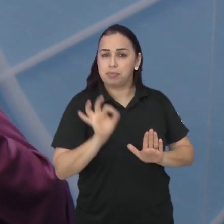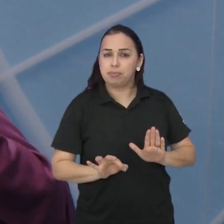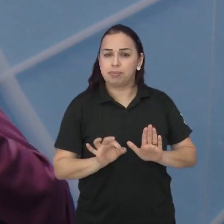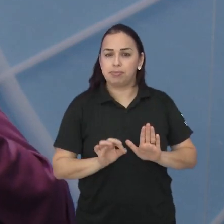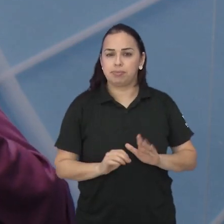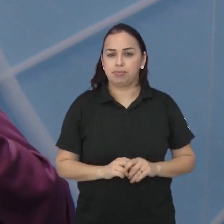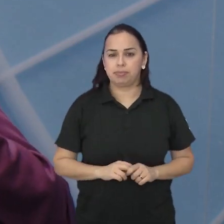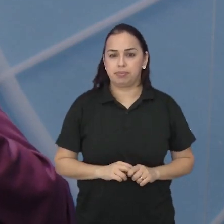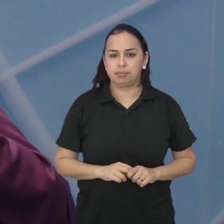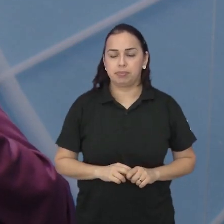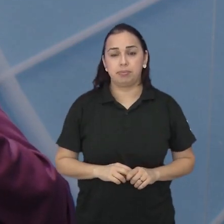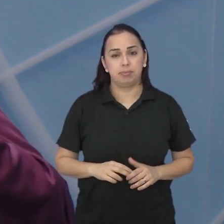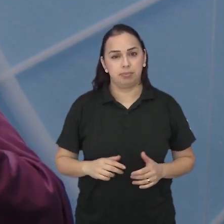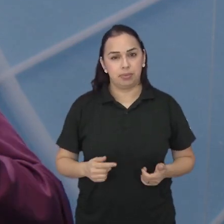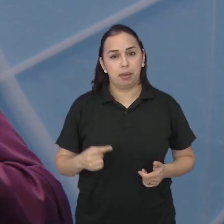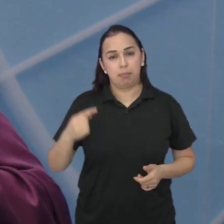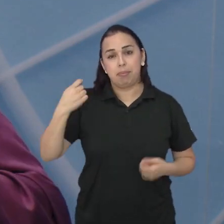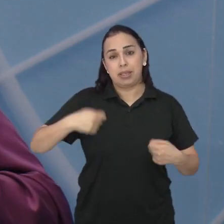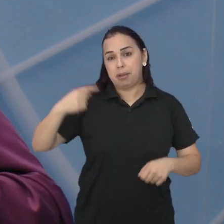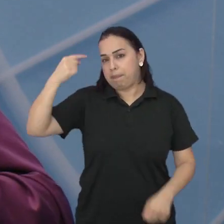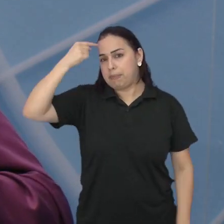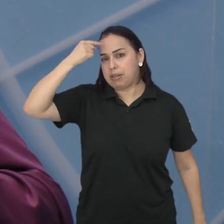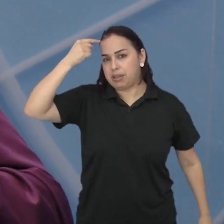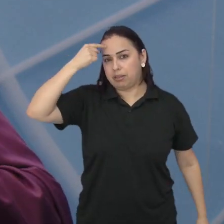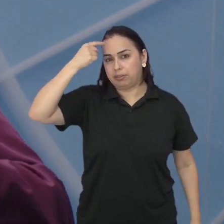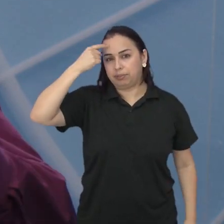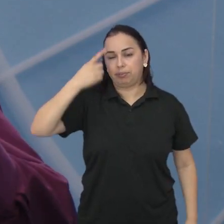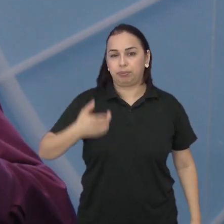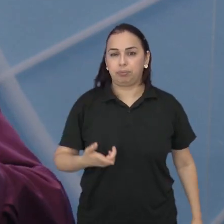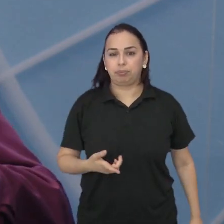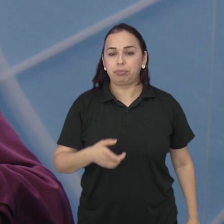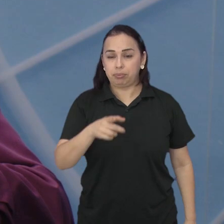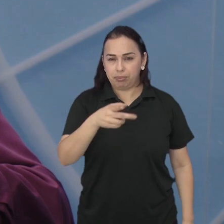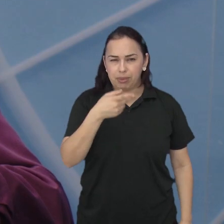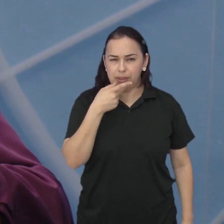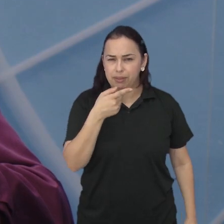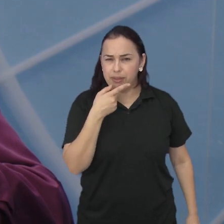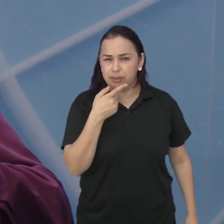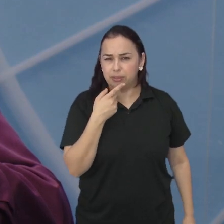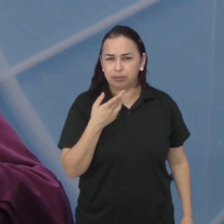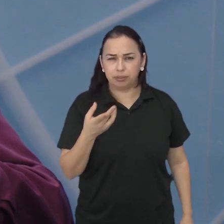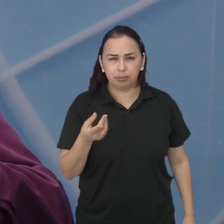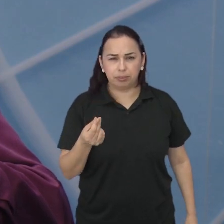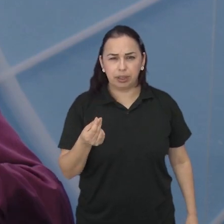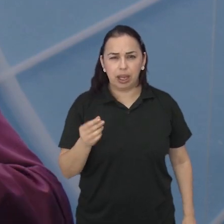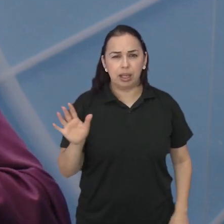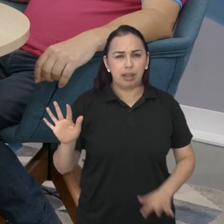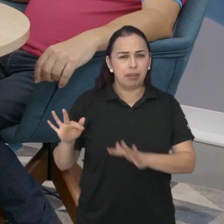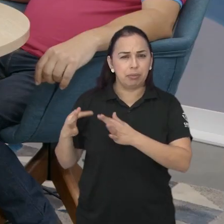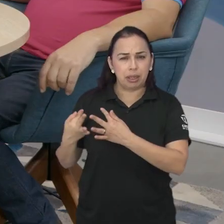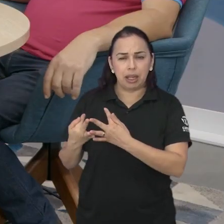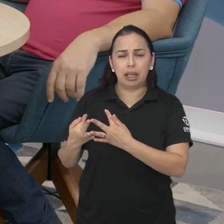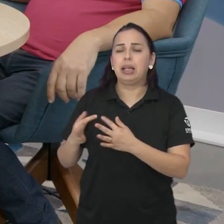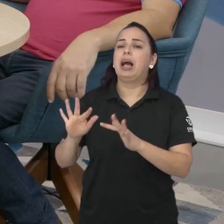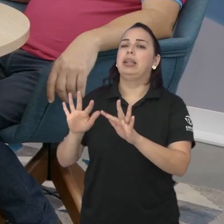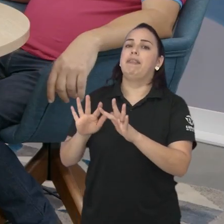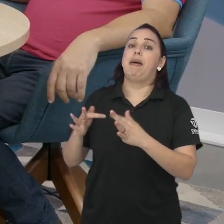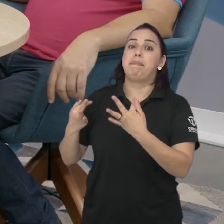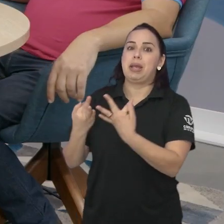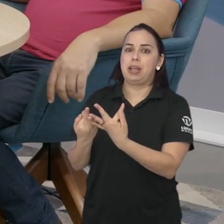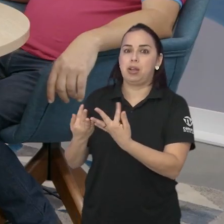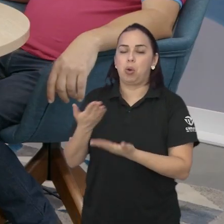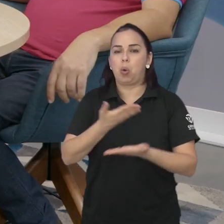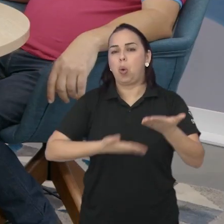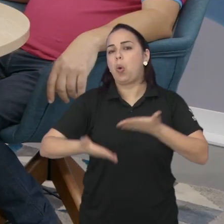si mesmo. Então, tem que ser pensado nisso. Você colocou mais um ponto também que... Das famílias, né? Eles, né,